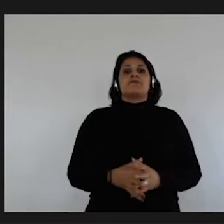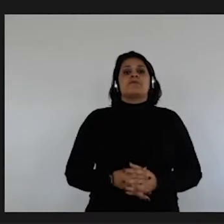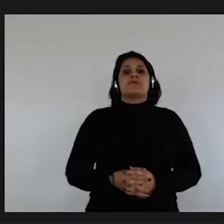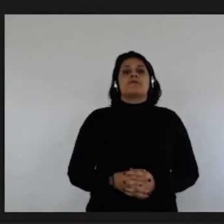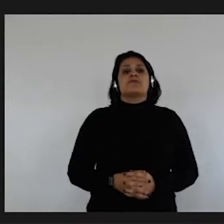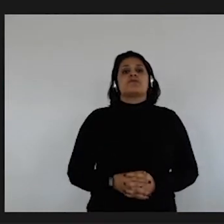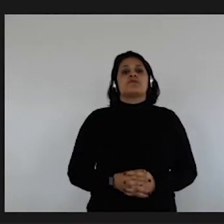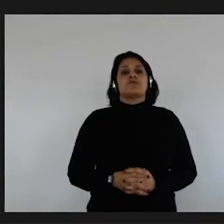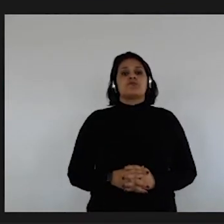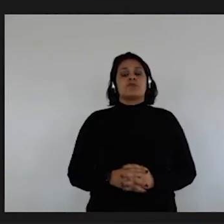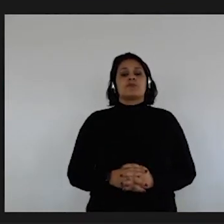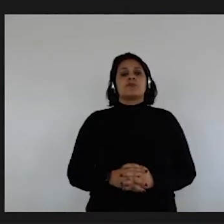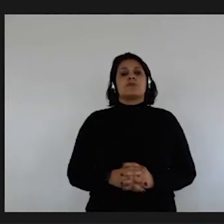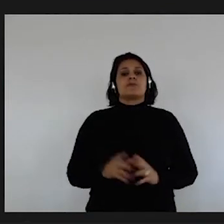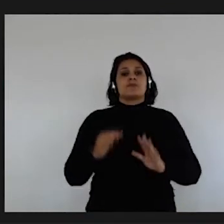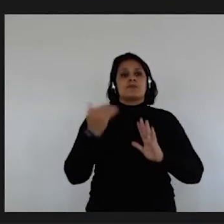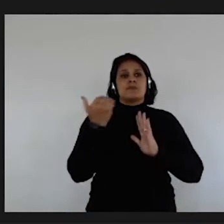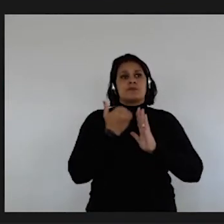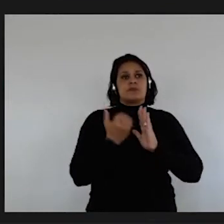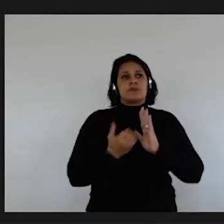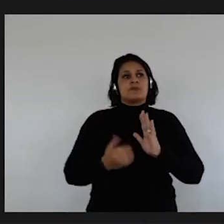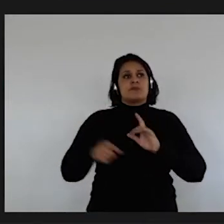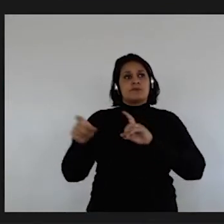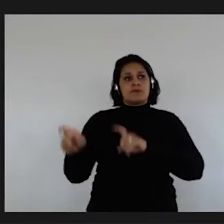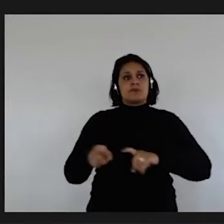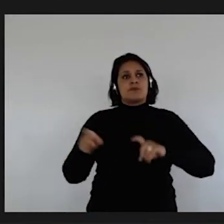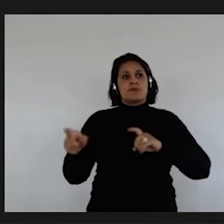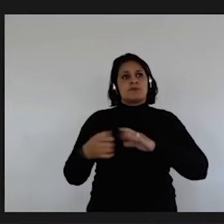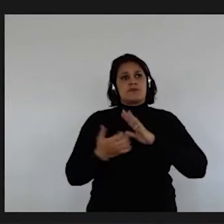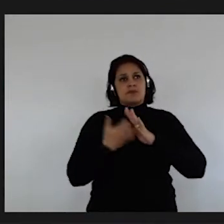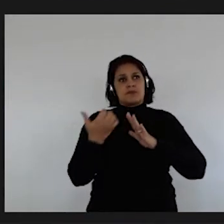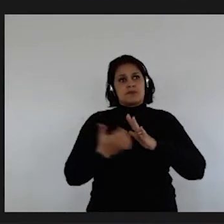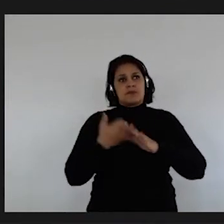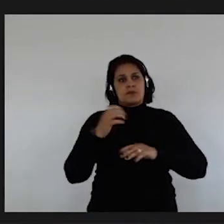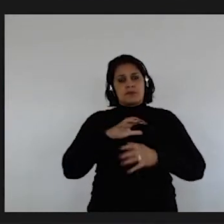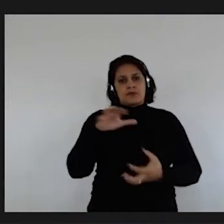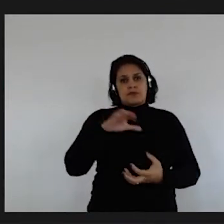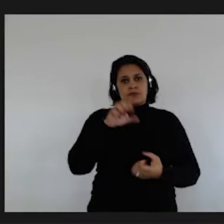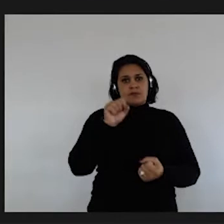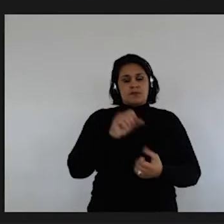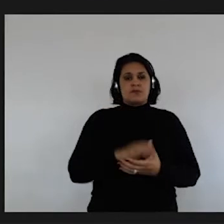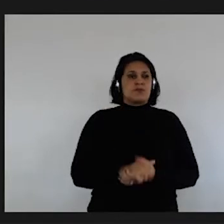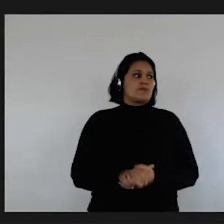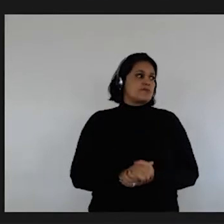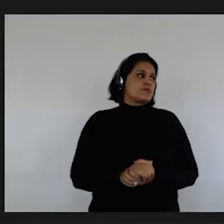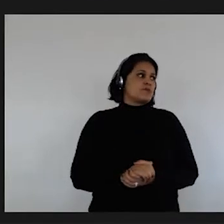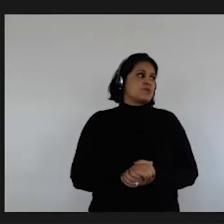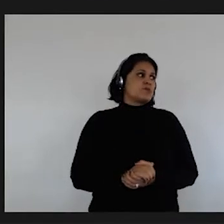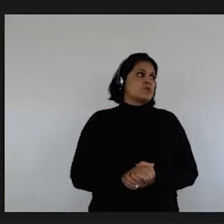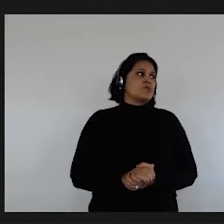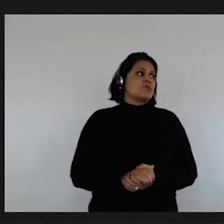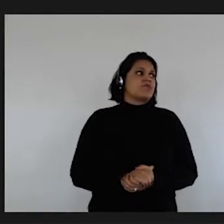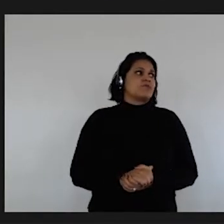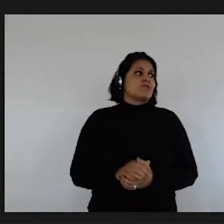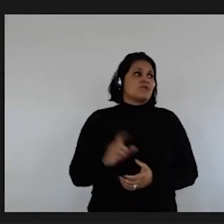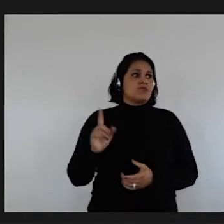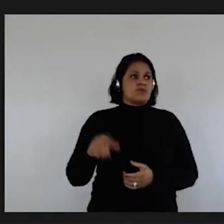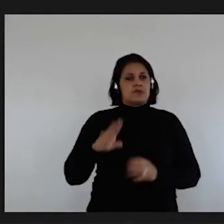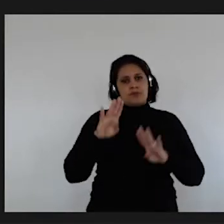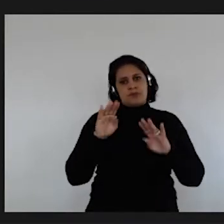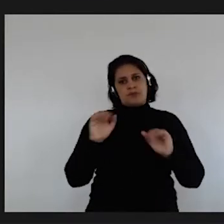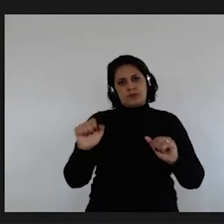do desenvolvimento agroempresarial sustentável, a produção da cadeia do agronegócio, que é um bem